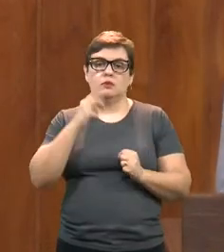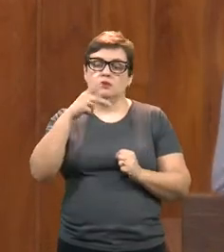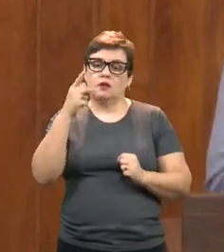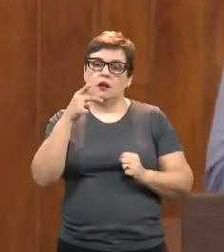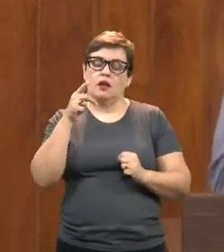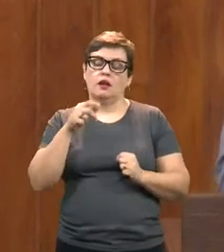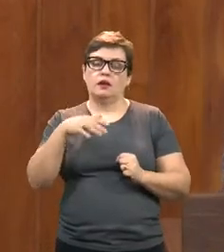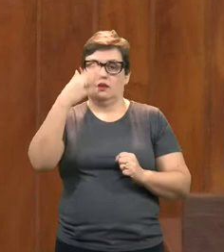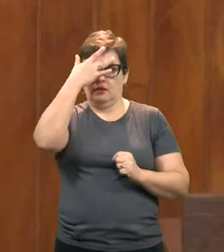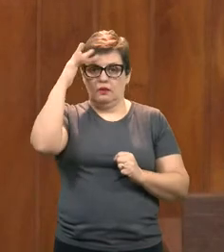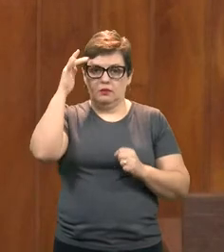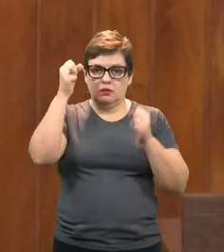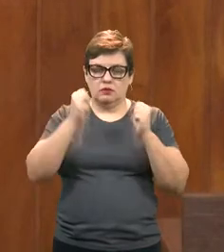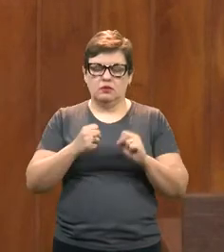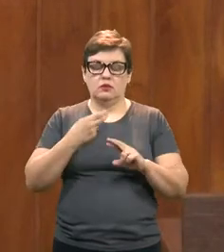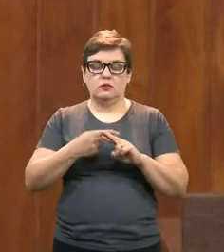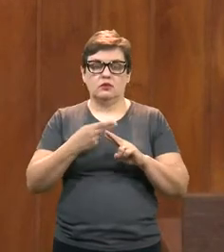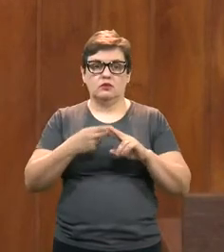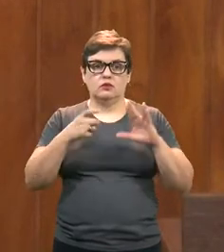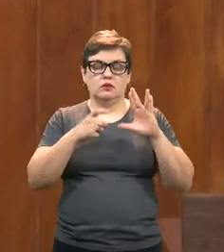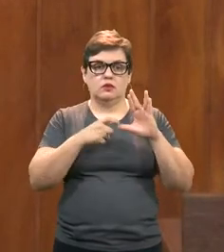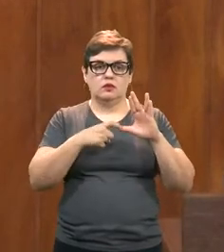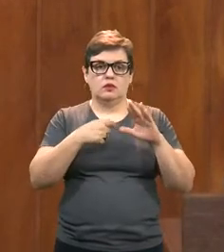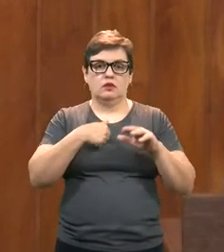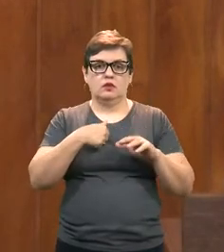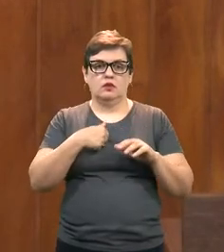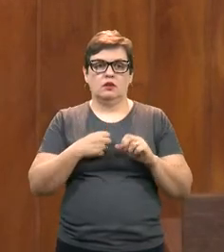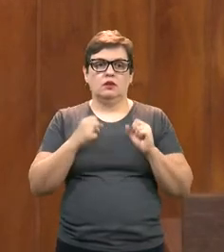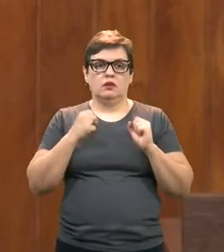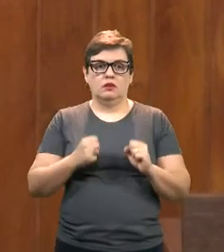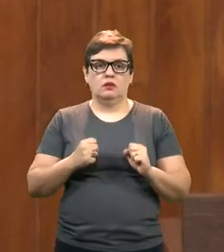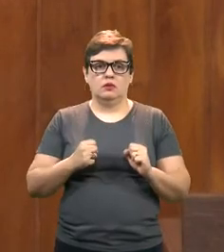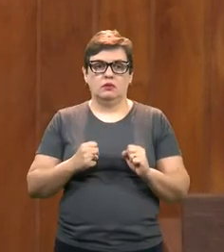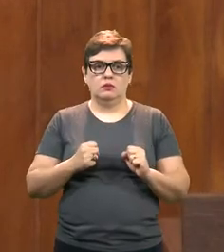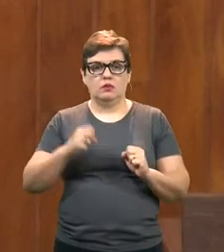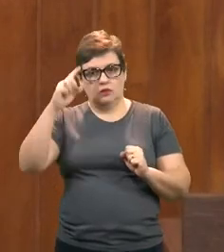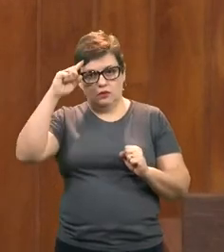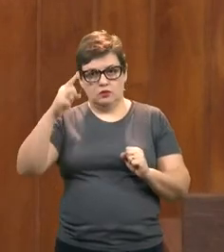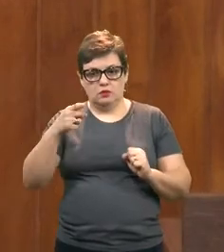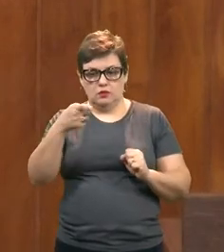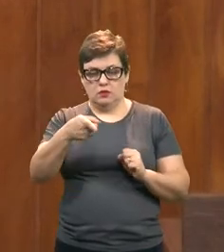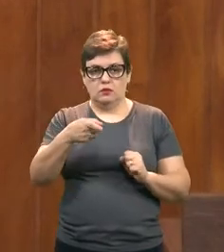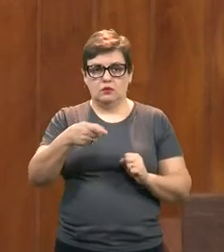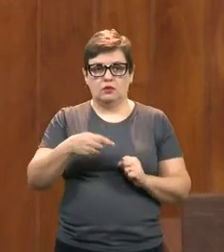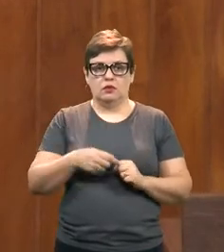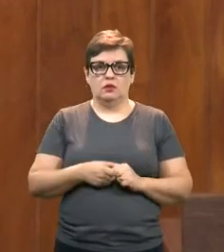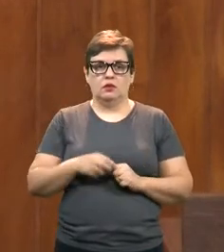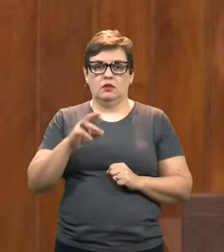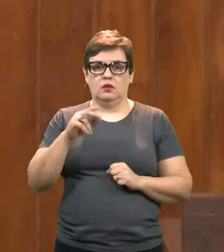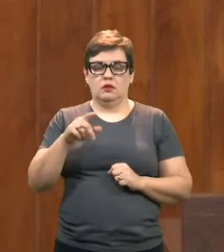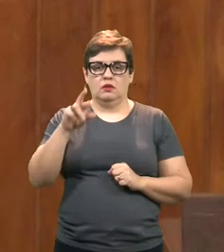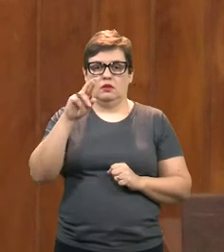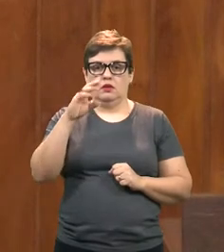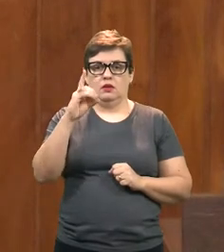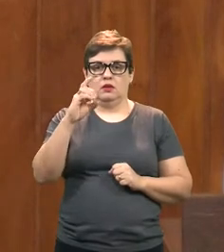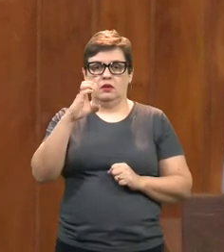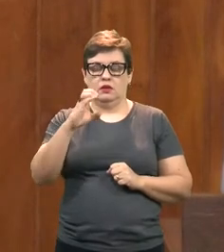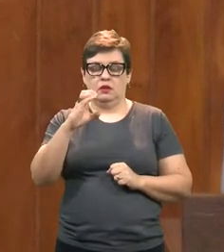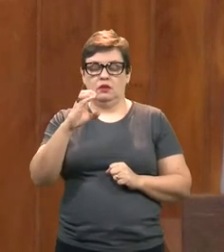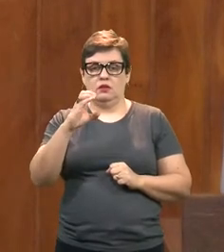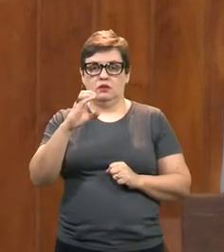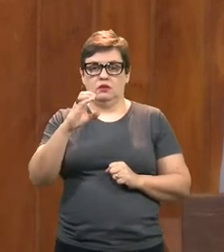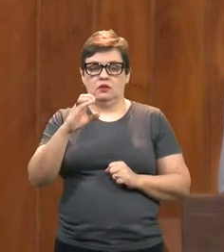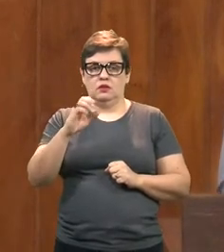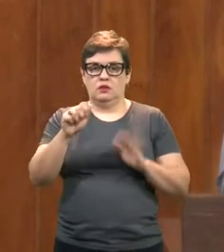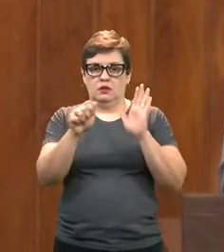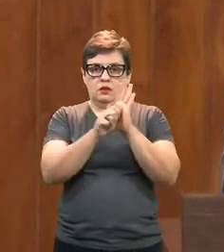cannabis? Eu posso indicar, segundo a Anvisa, com a RDC, artigo 5º, que está aí para vocês poderem